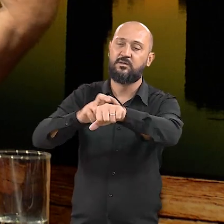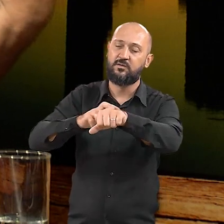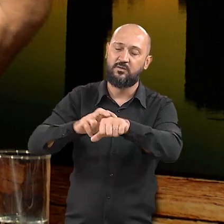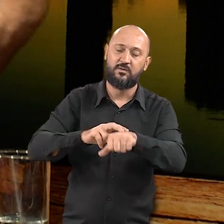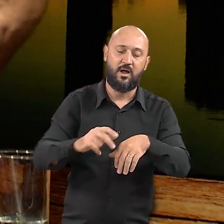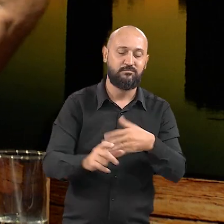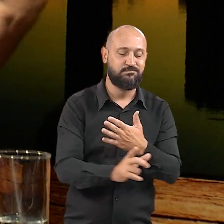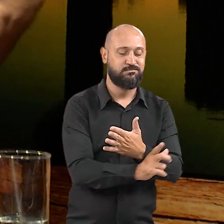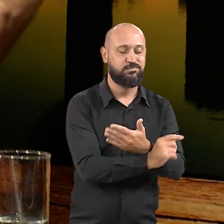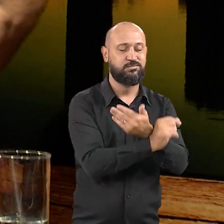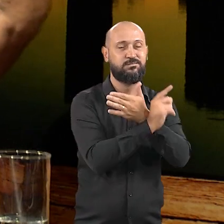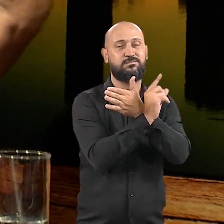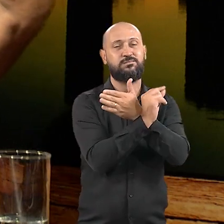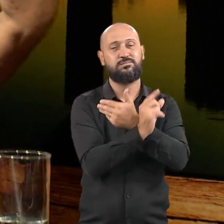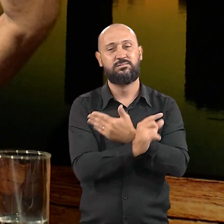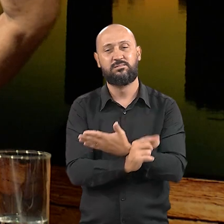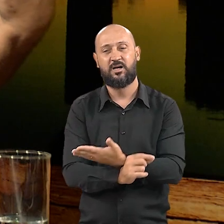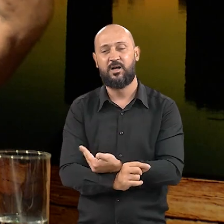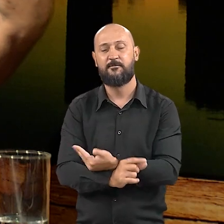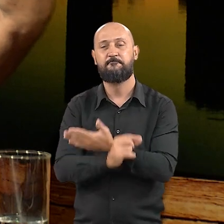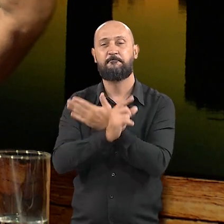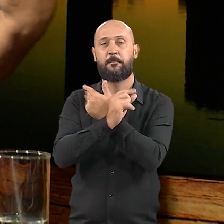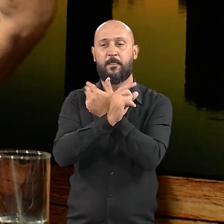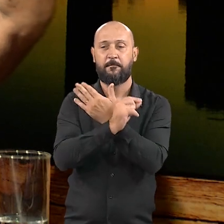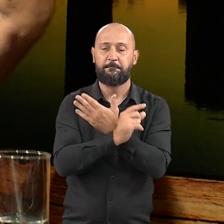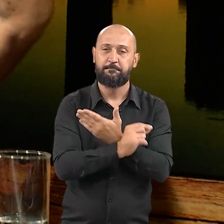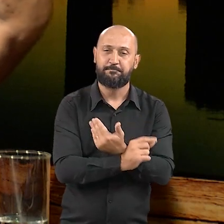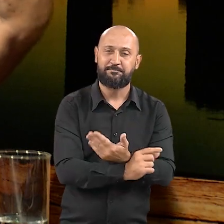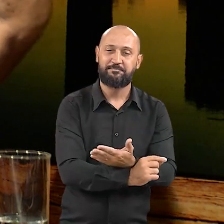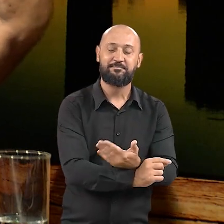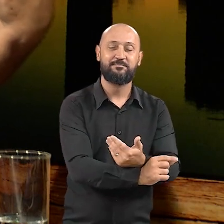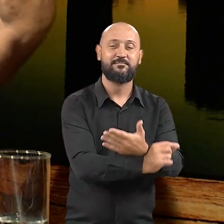desse Pantanal.